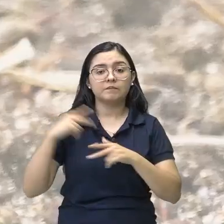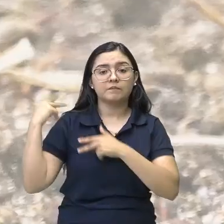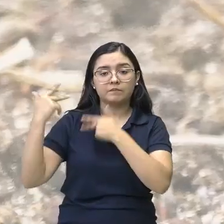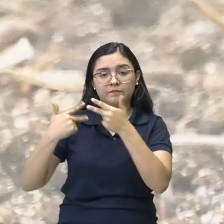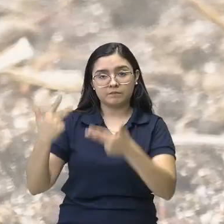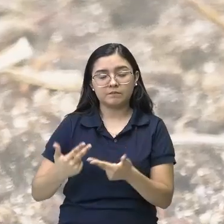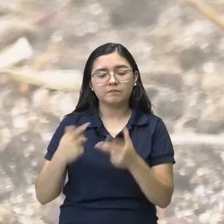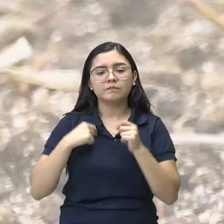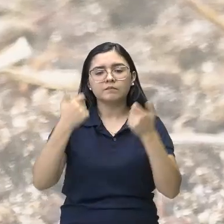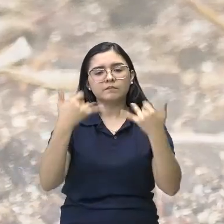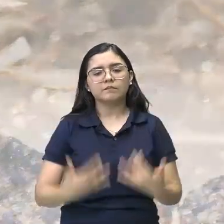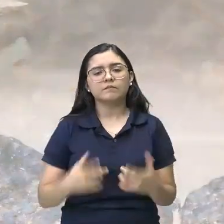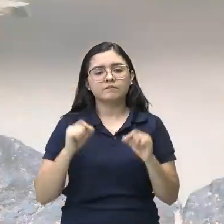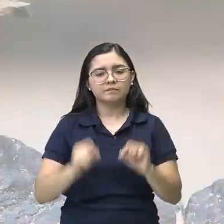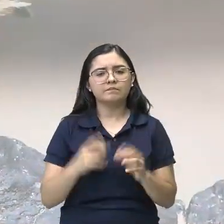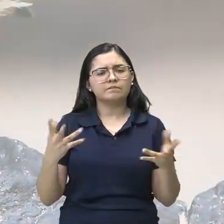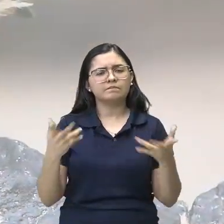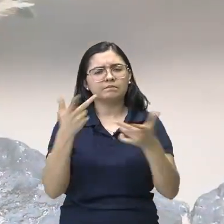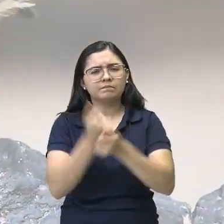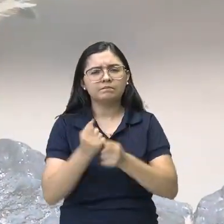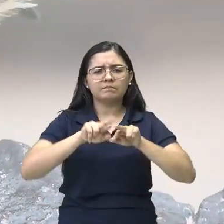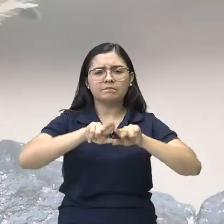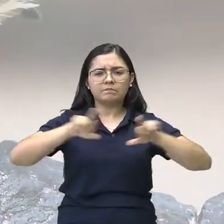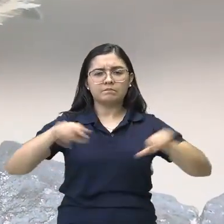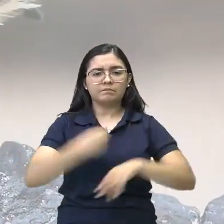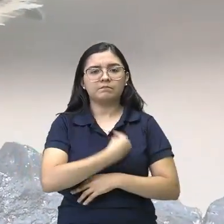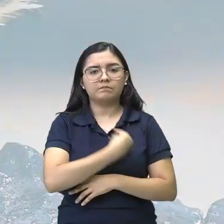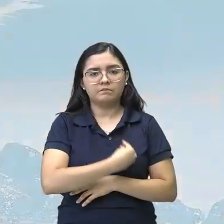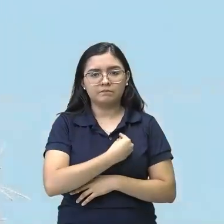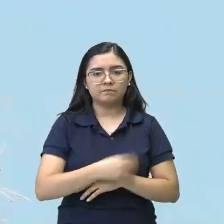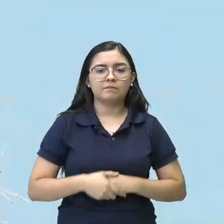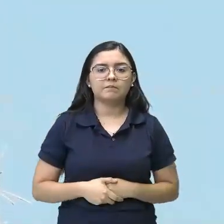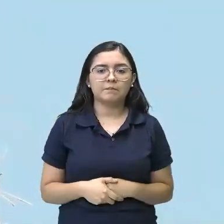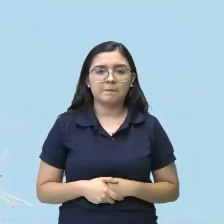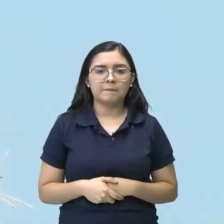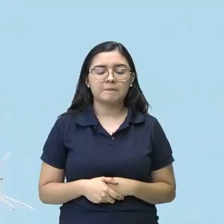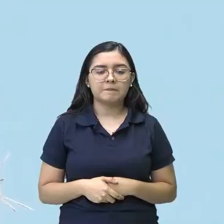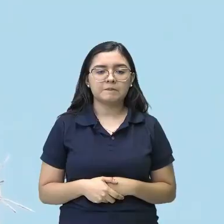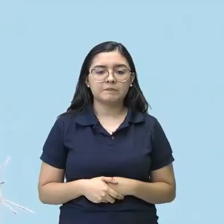natural explica a incrível diversidade da vida.